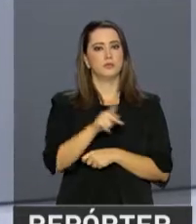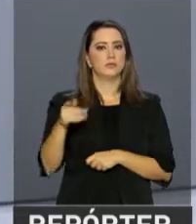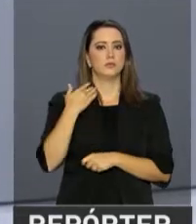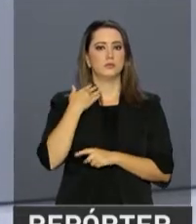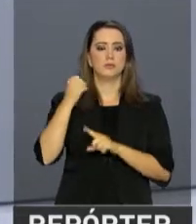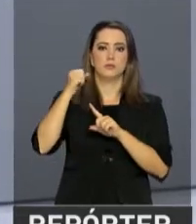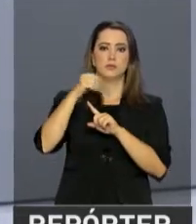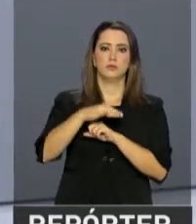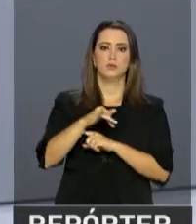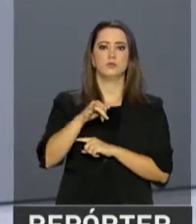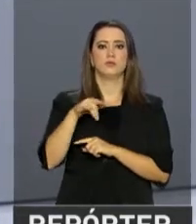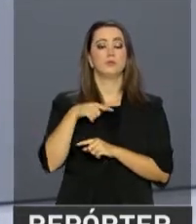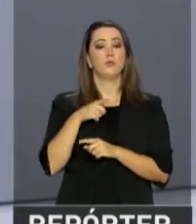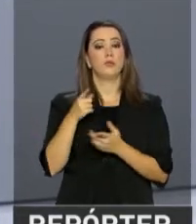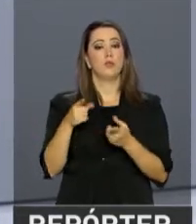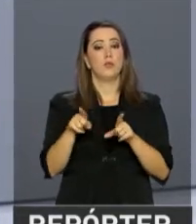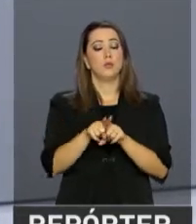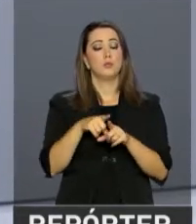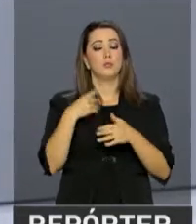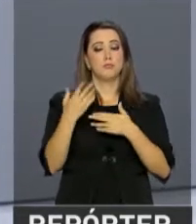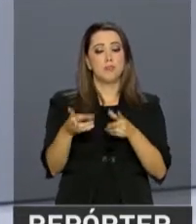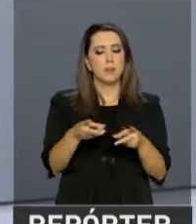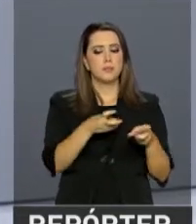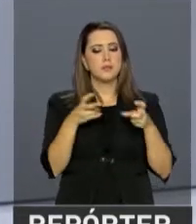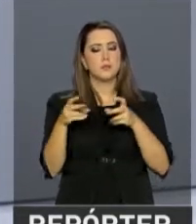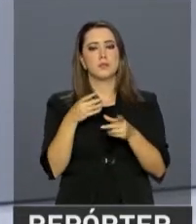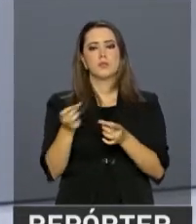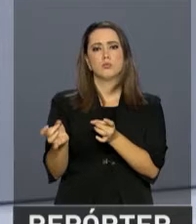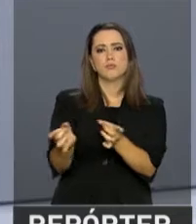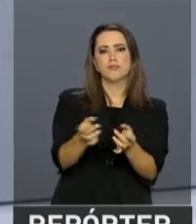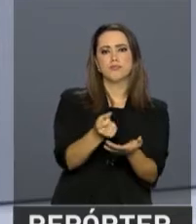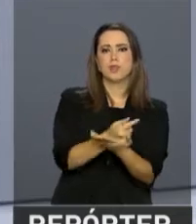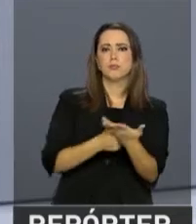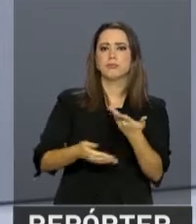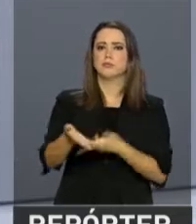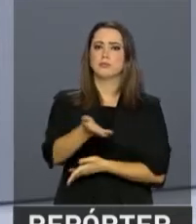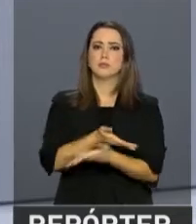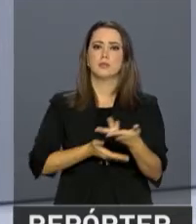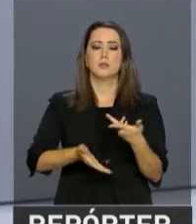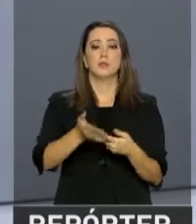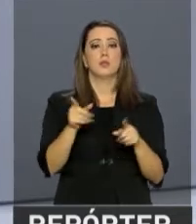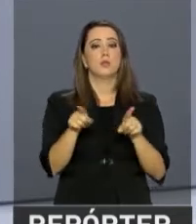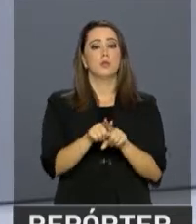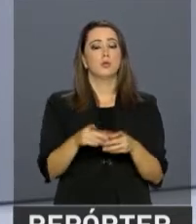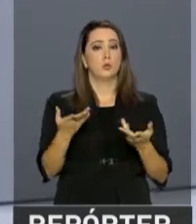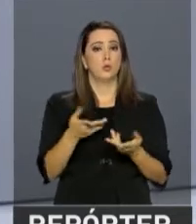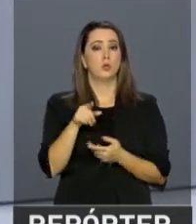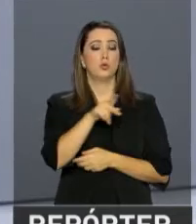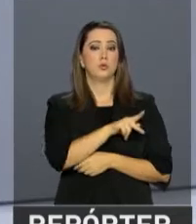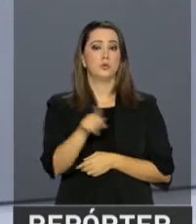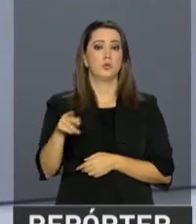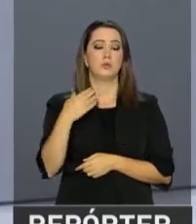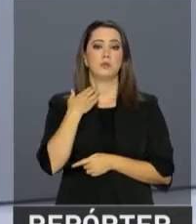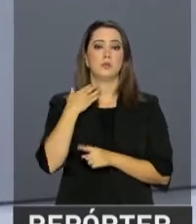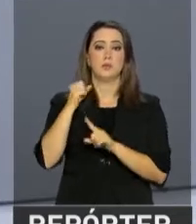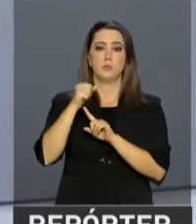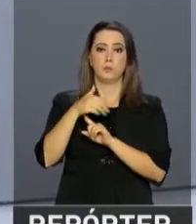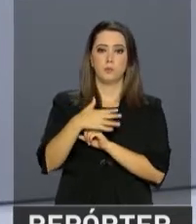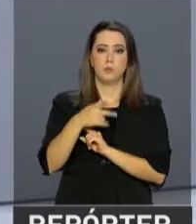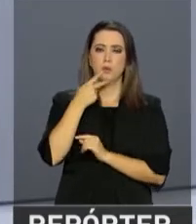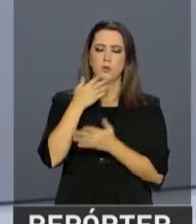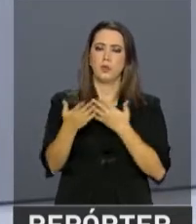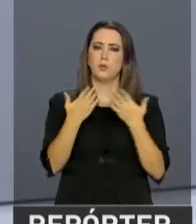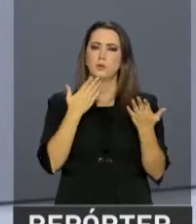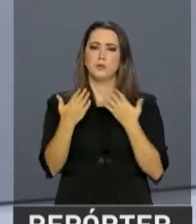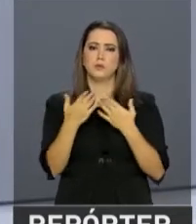do Banco Central, com base nas projeções do mercado financeiro. Ilan Goldfein fez hoje um balanço das ações do governo que